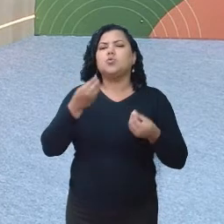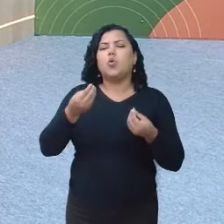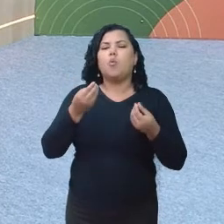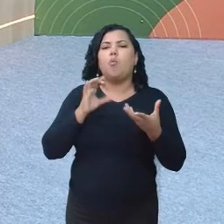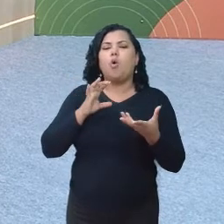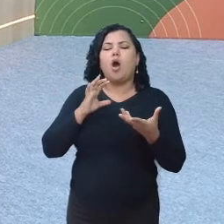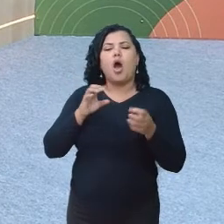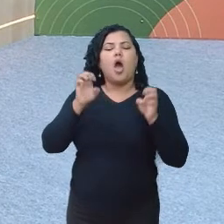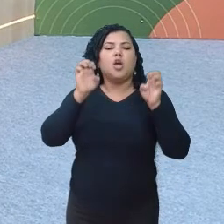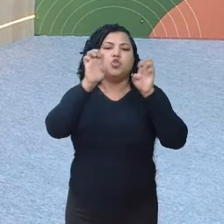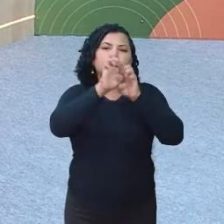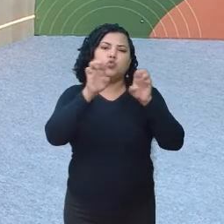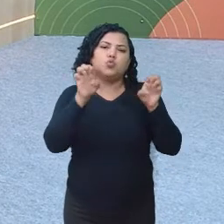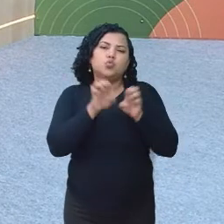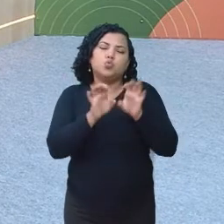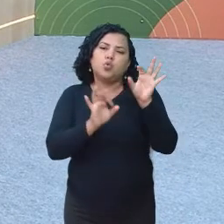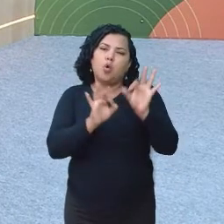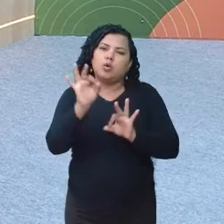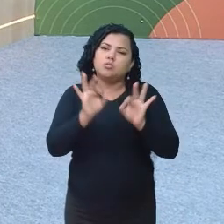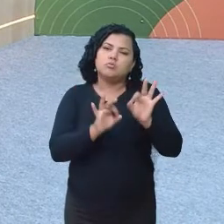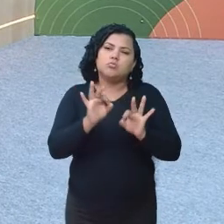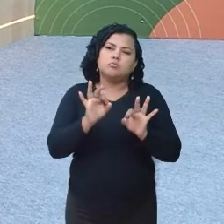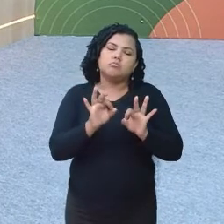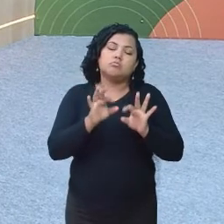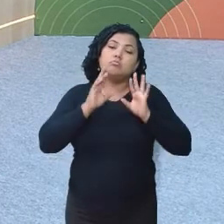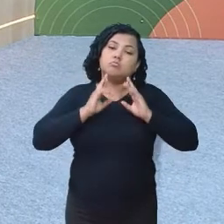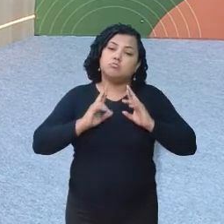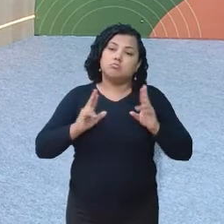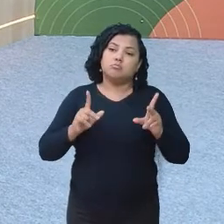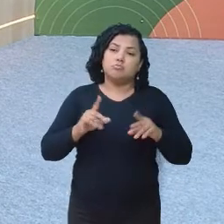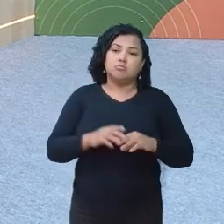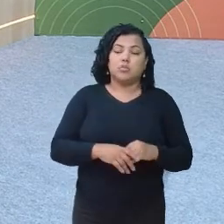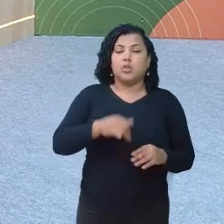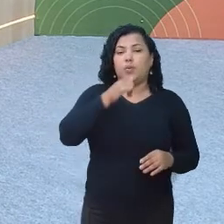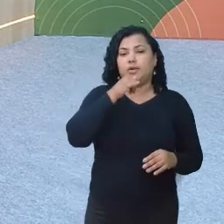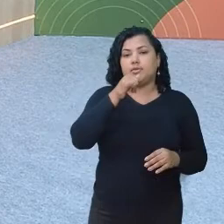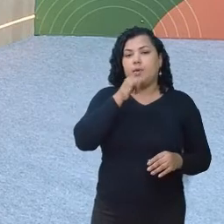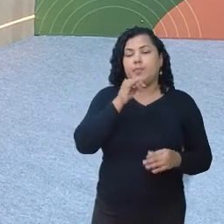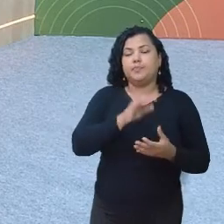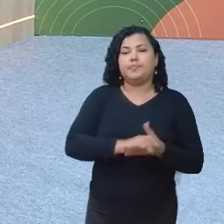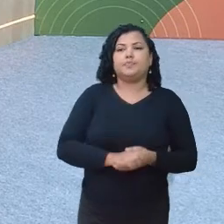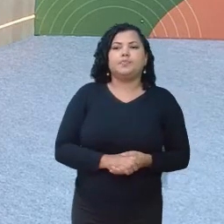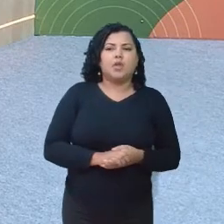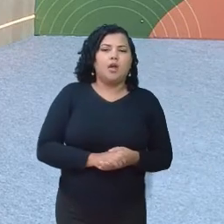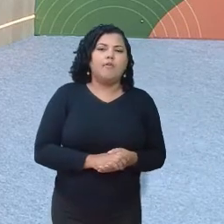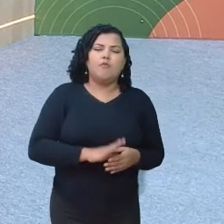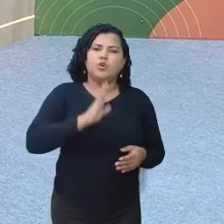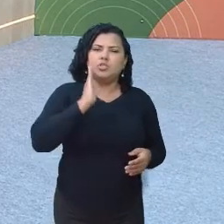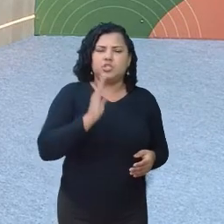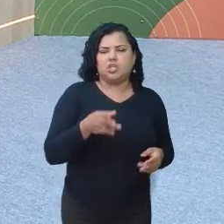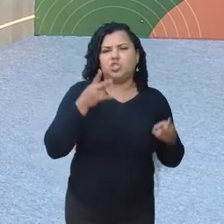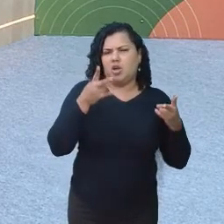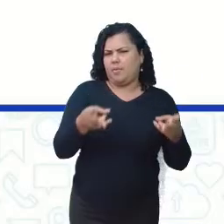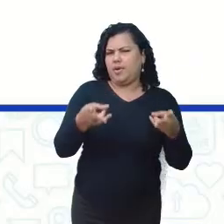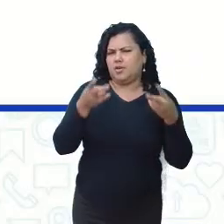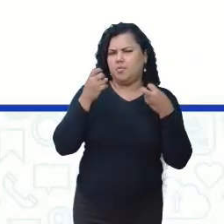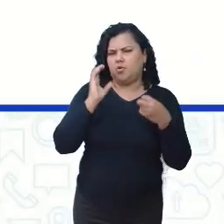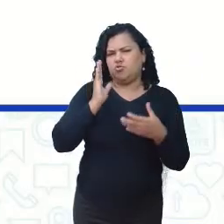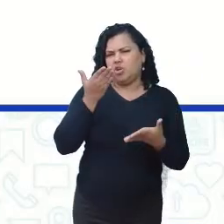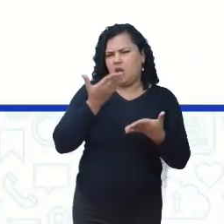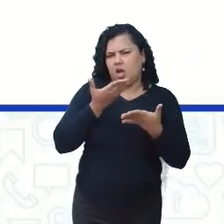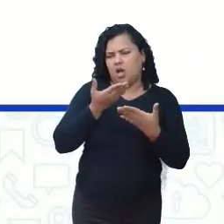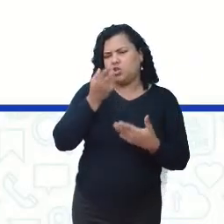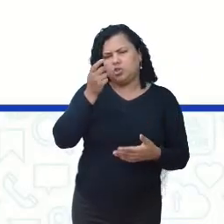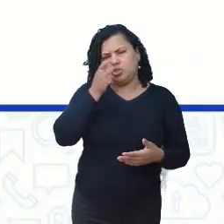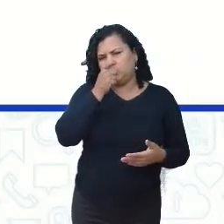configurados, organizados? Também quando a gente fala da figura de que em 4 lados, você já viu se você já assistiu a